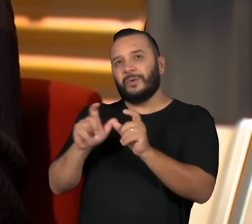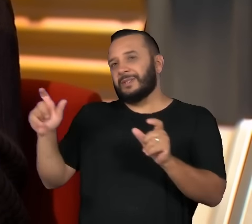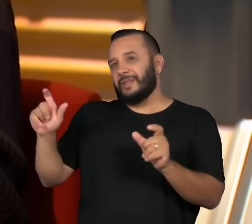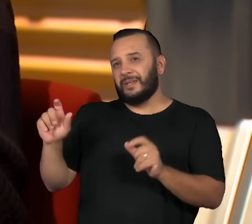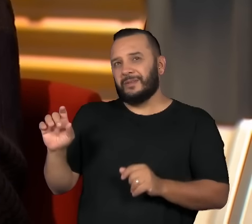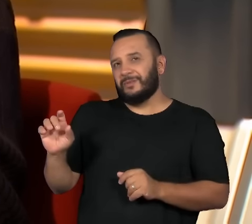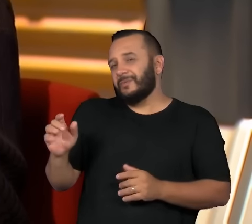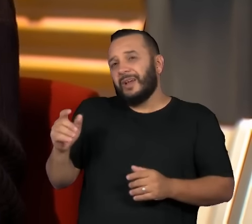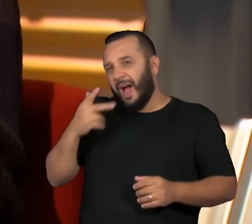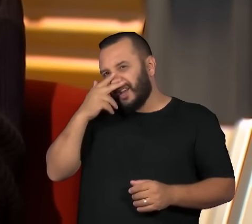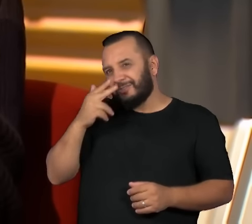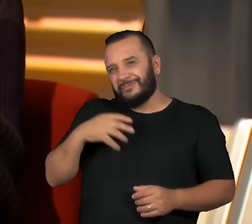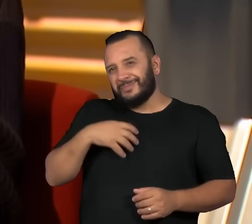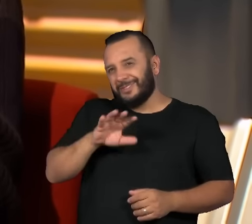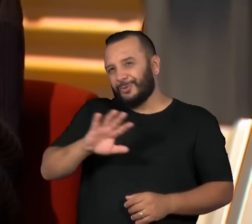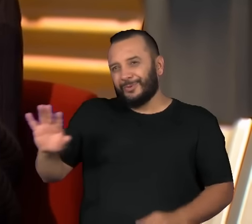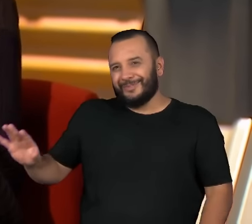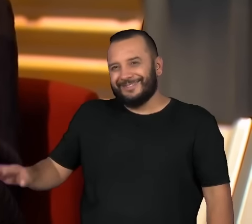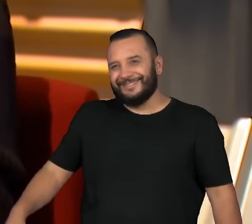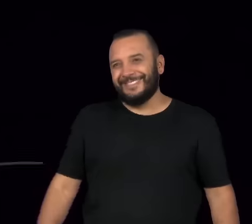Não sei, acho que é isso.